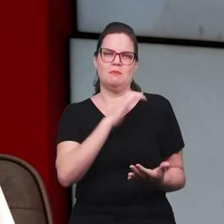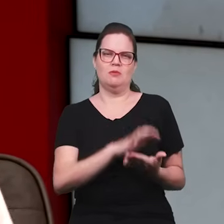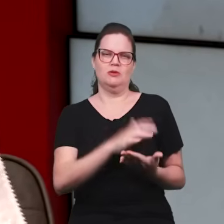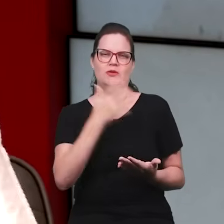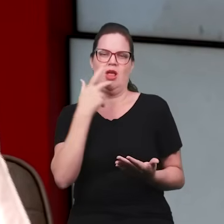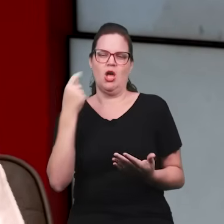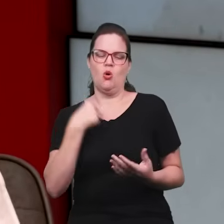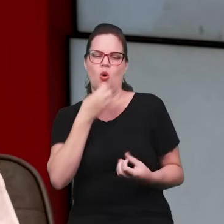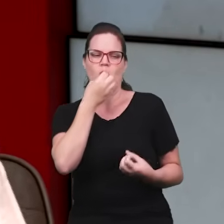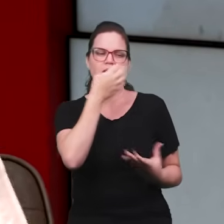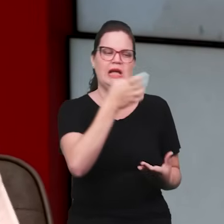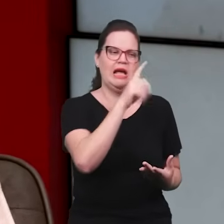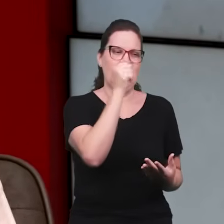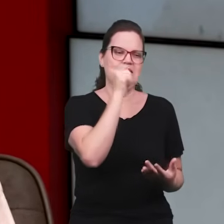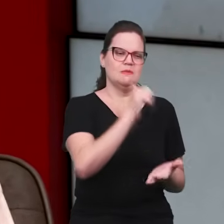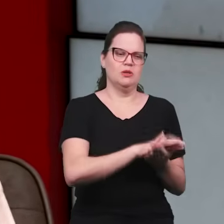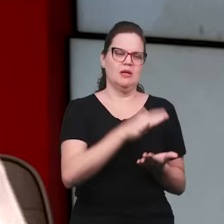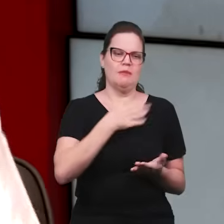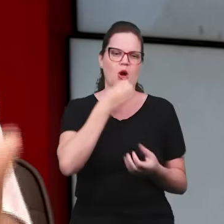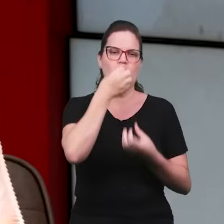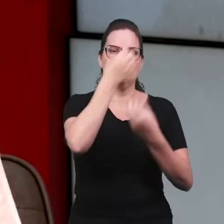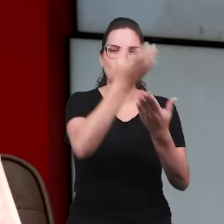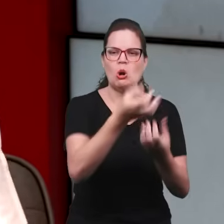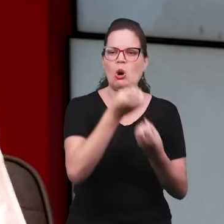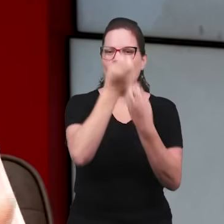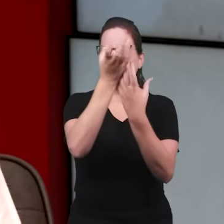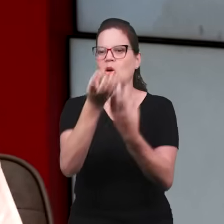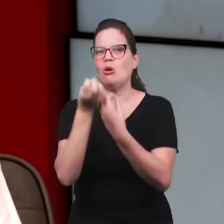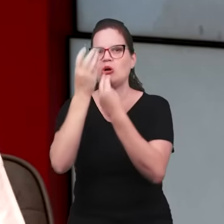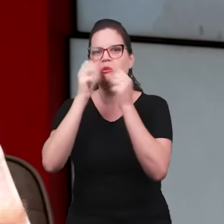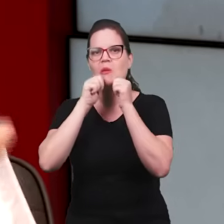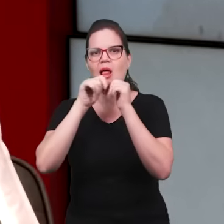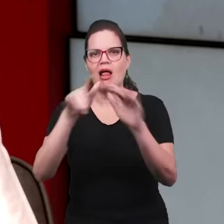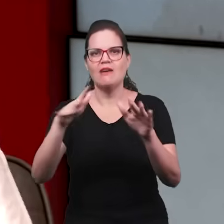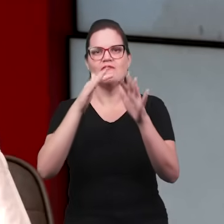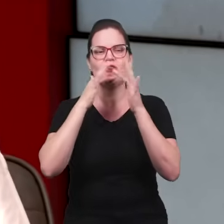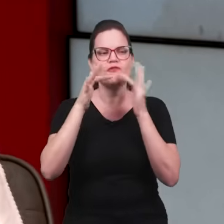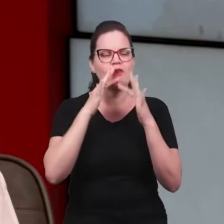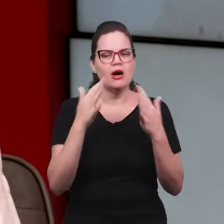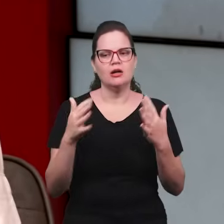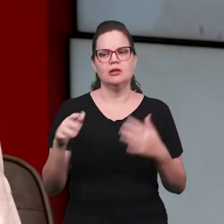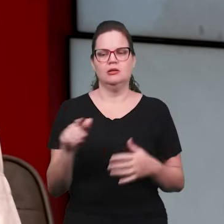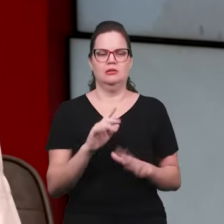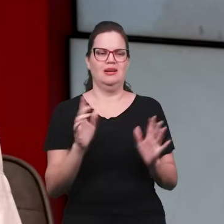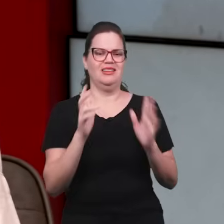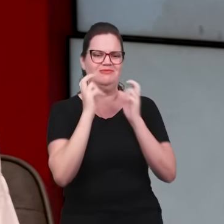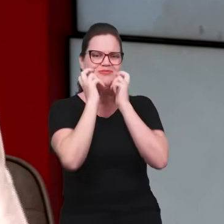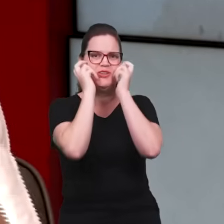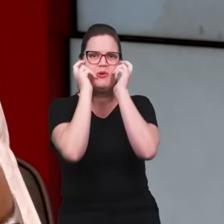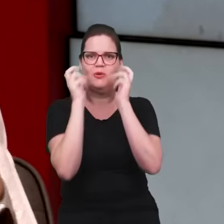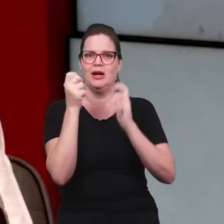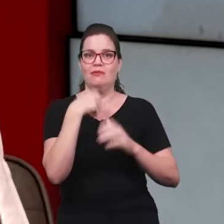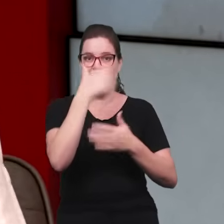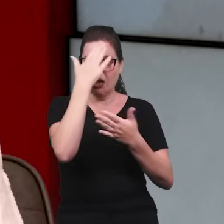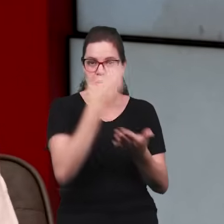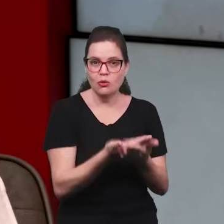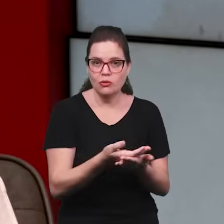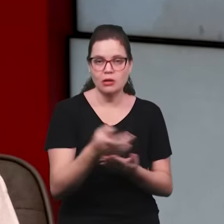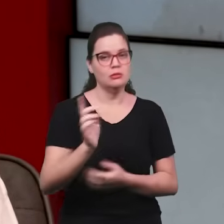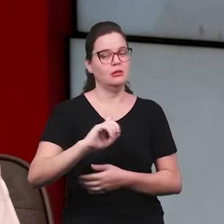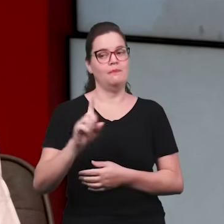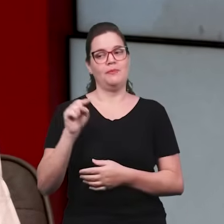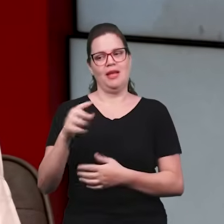pode confiar. Aquele assunto que ele confiou à esposa, espalhou, divulgou. Às vezes ele vai ficar envergonhado, às vezes ele vai se